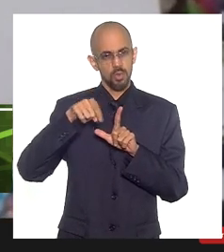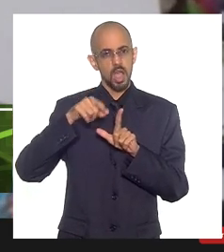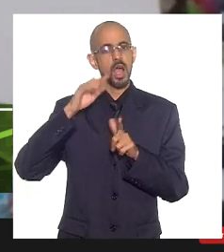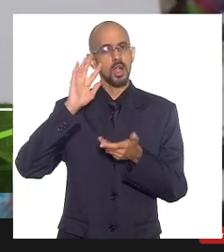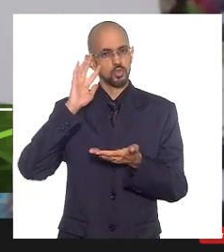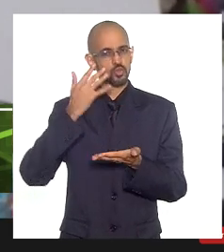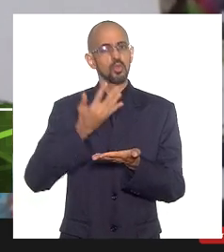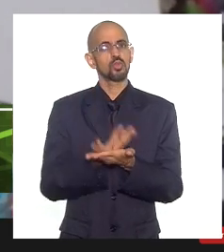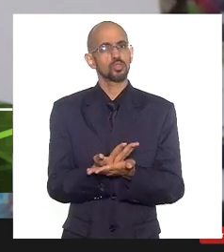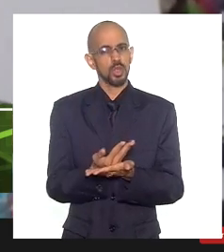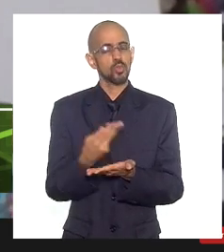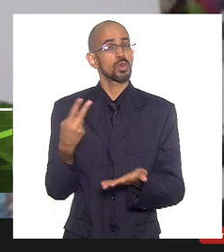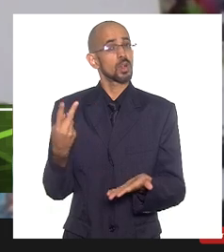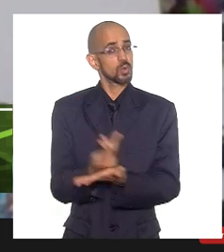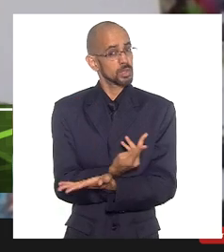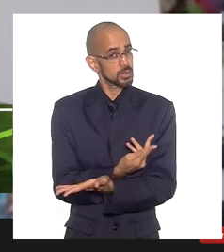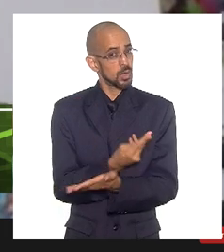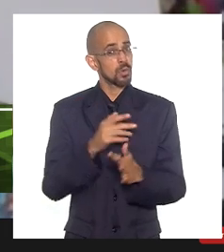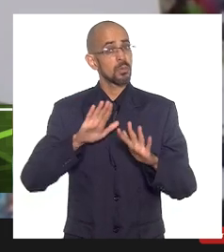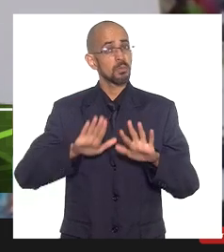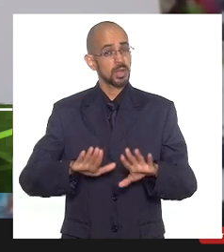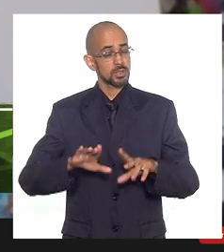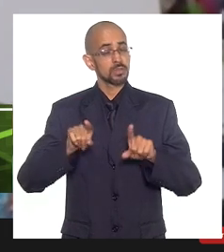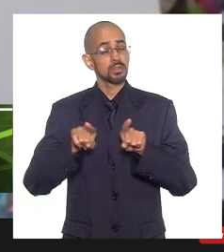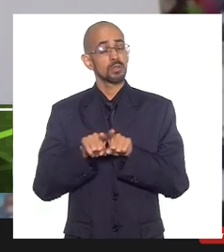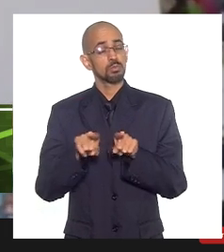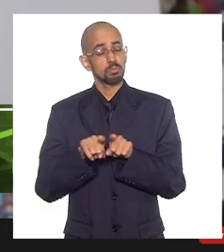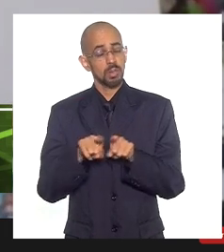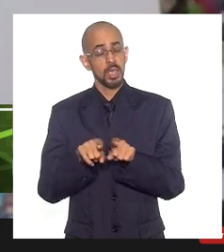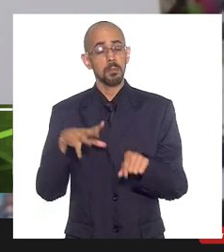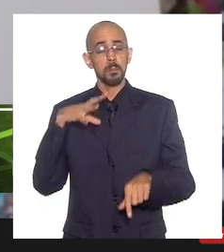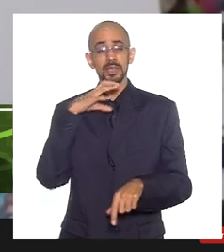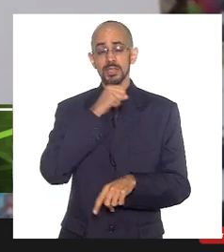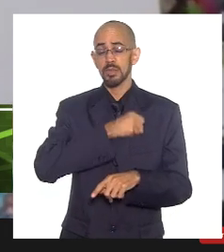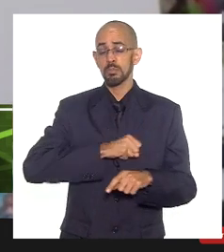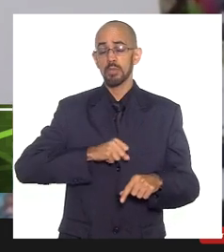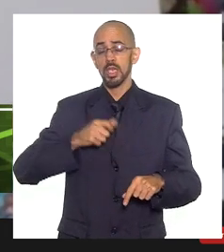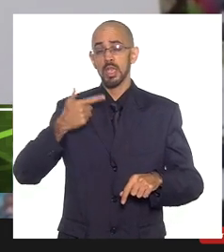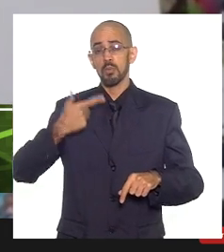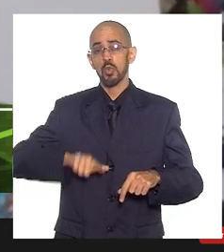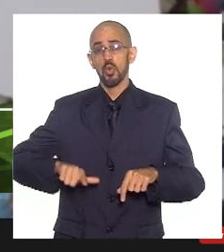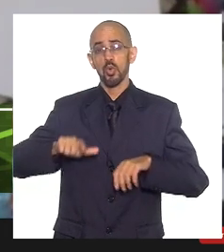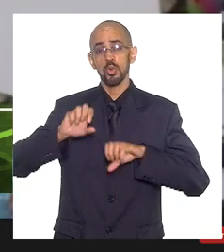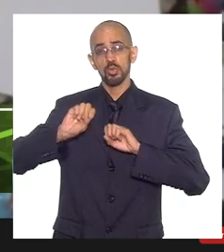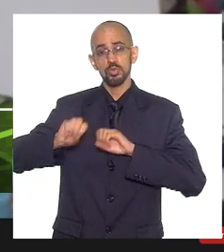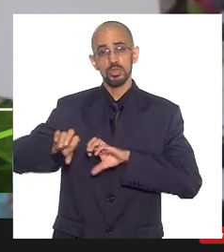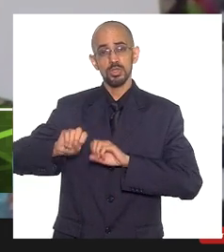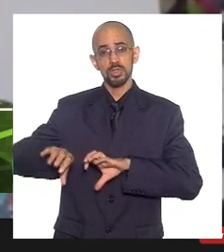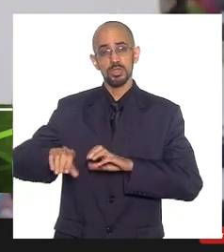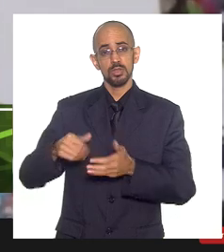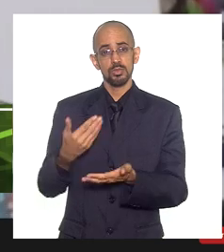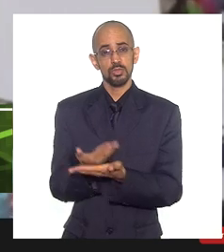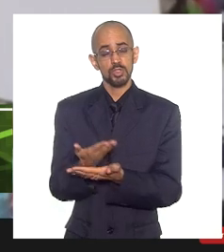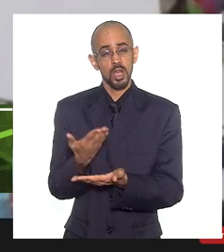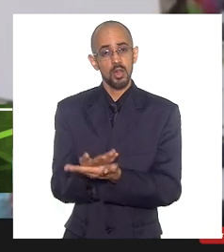mas também olhar para os processos que acontecem por outras mediações no mundo da vida